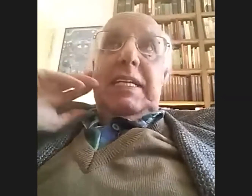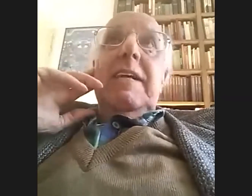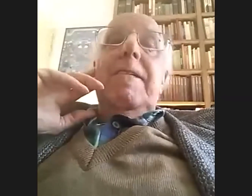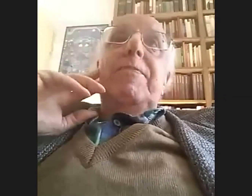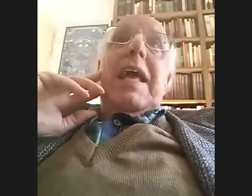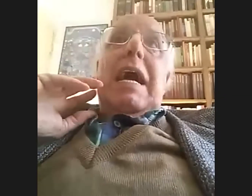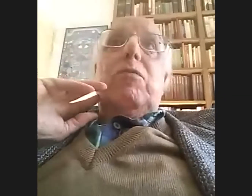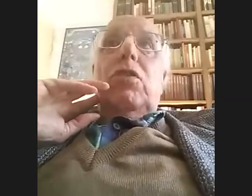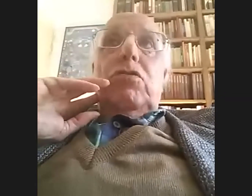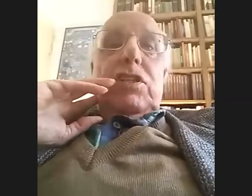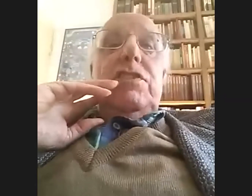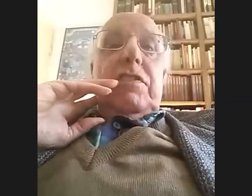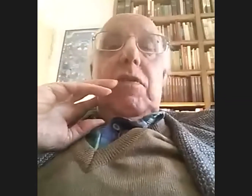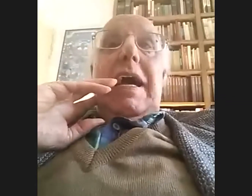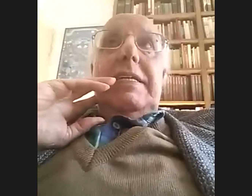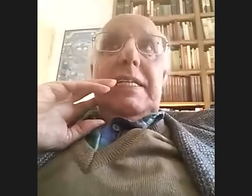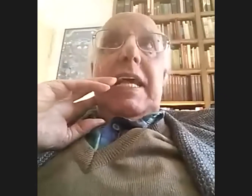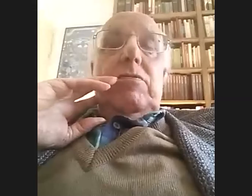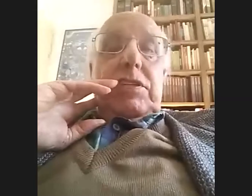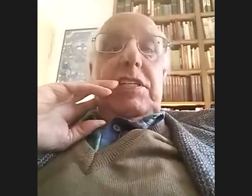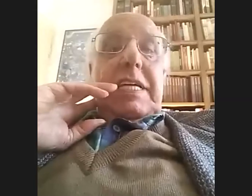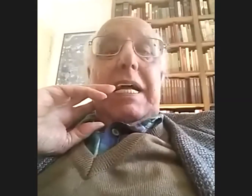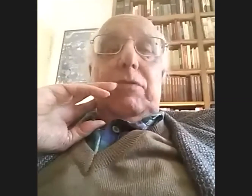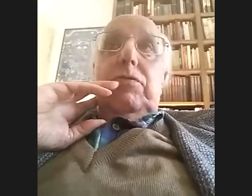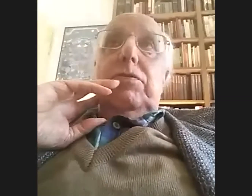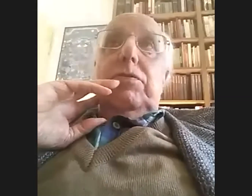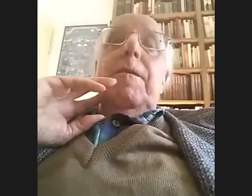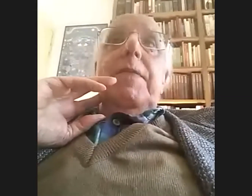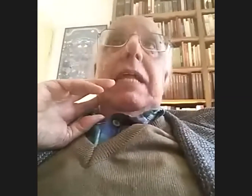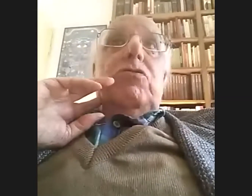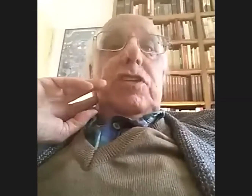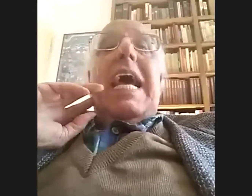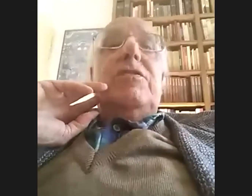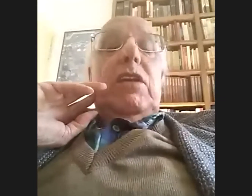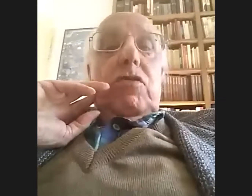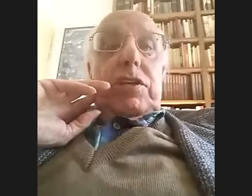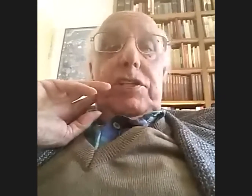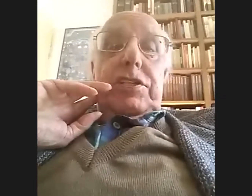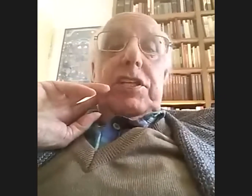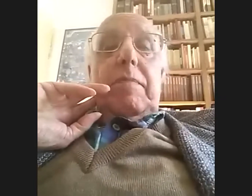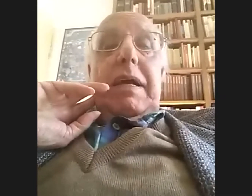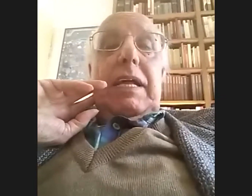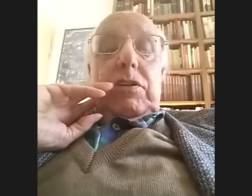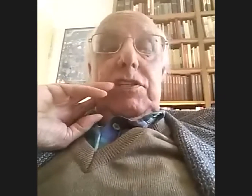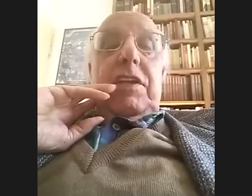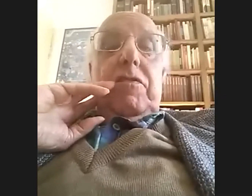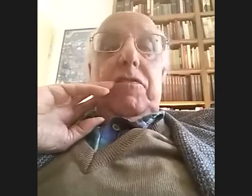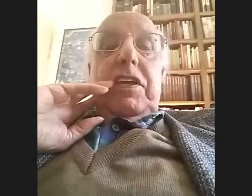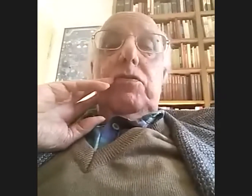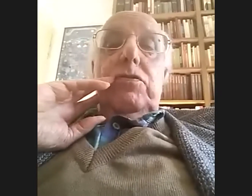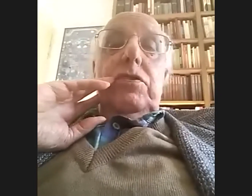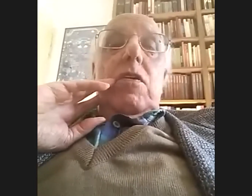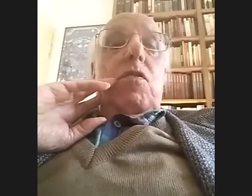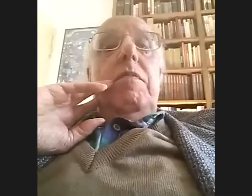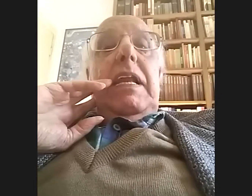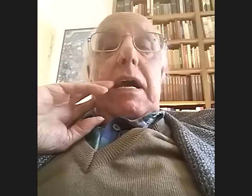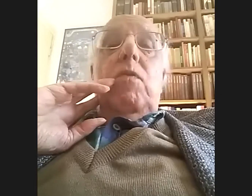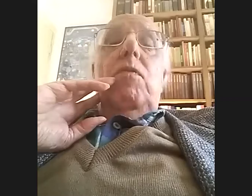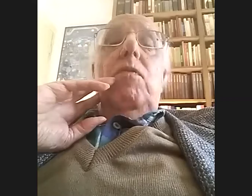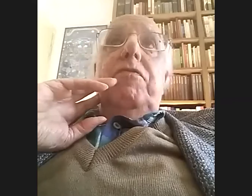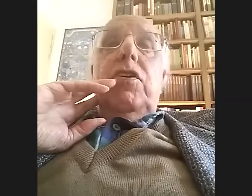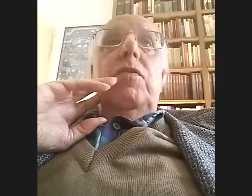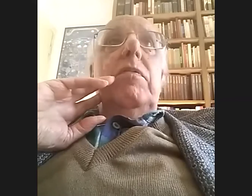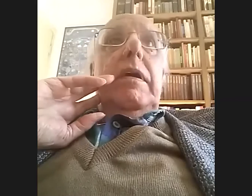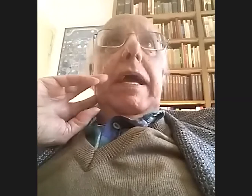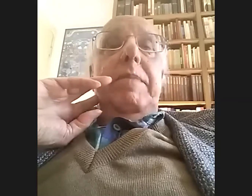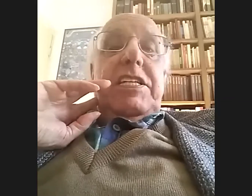possibilitasse acordos individuais sem os sindicatos, dos 10 milhões de trabalhadores envolvidos, 1 milhão